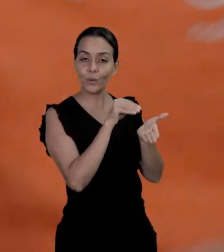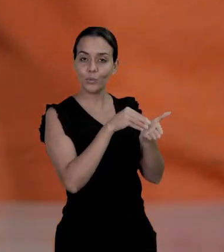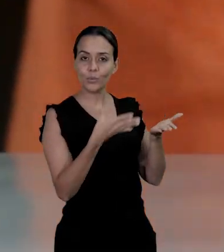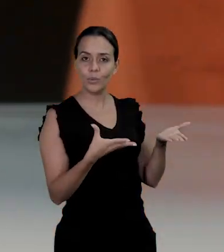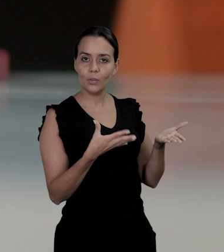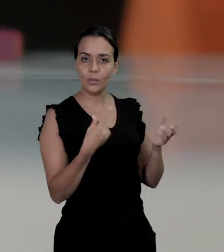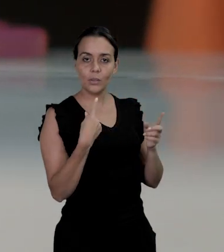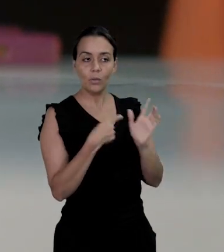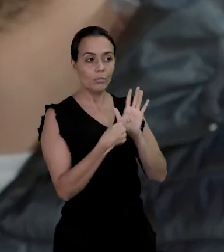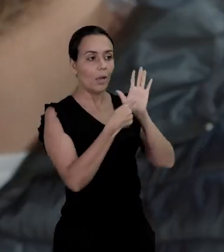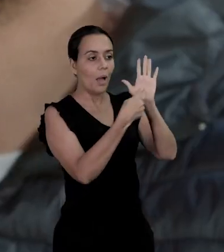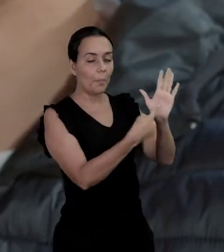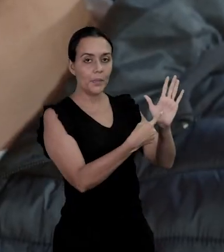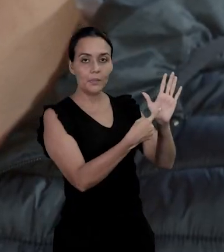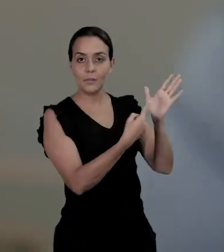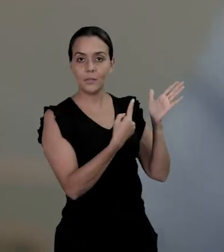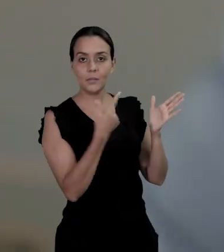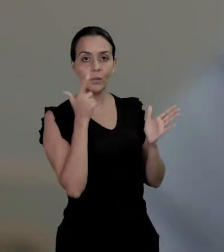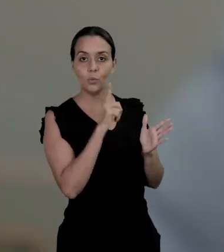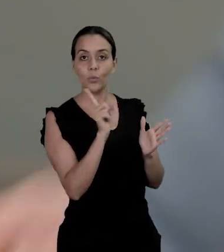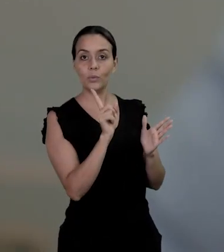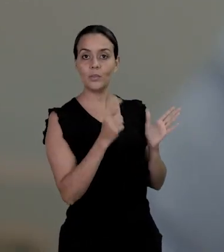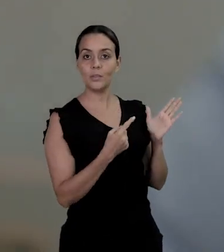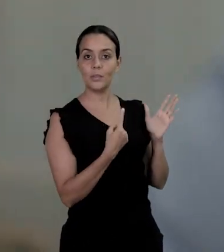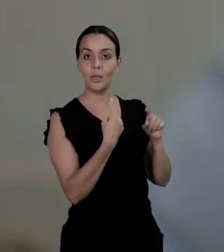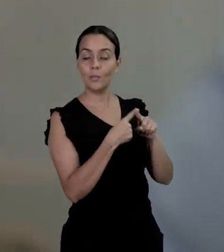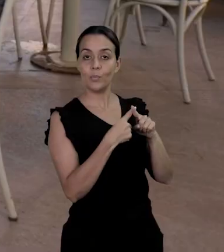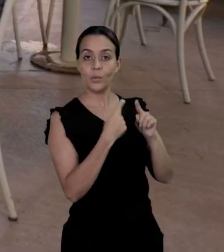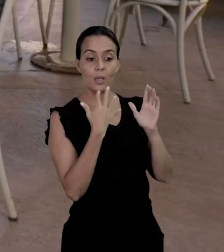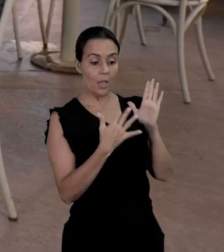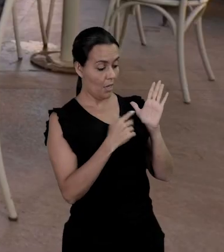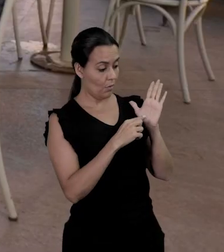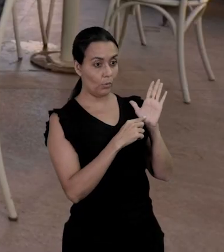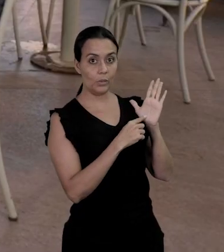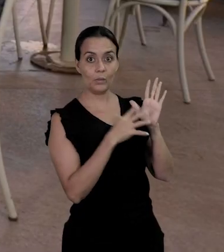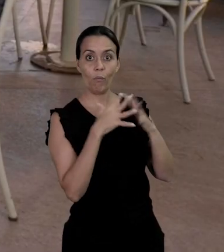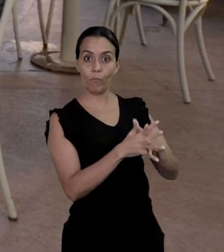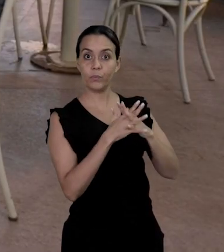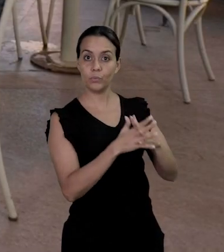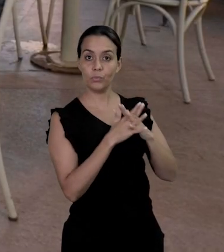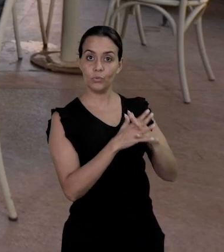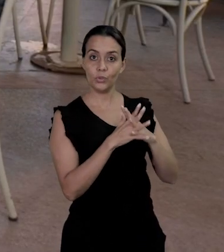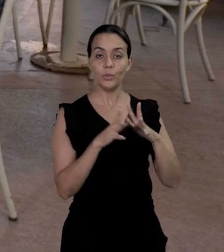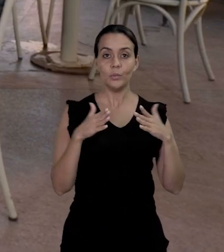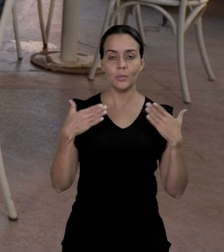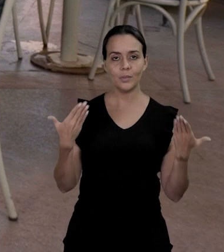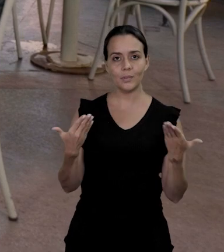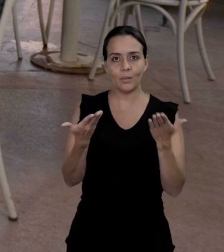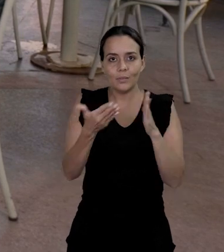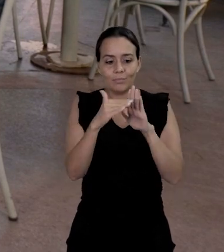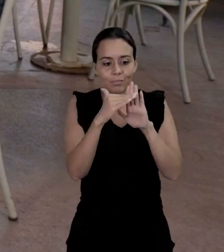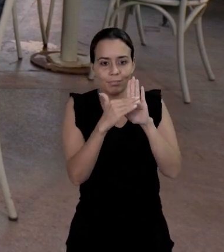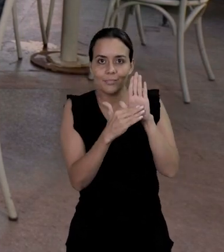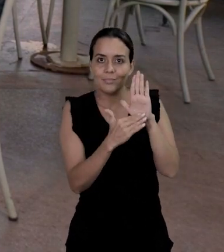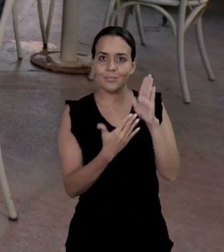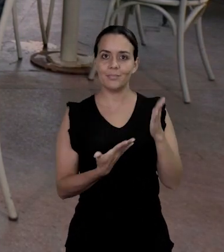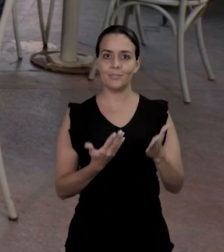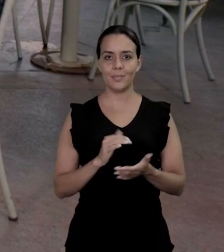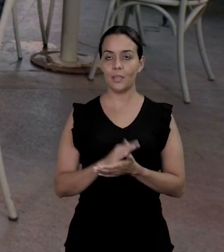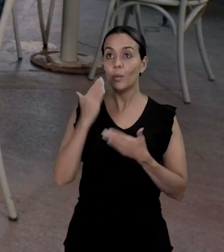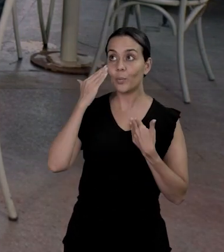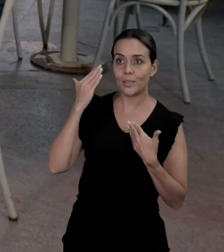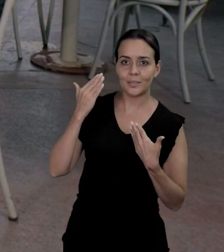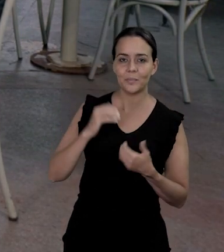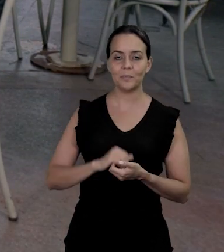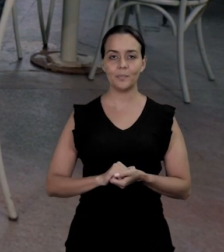importante, né? Então, são vários critérios. Obrigado, viu? Muito obrigada, viu? E é importante a gente lembrar da diversidade, que eu acho pegar muito nesse pé, que